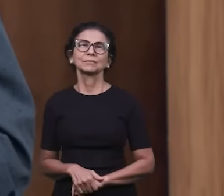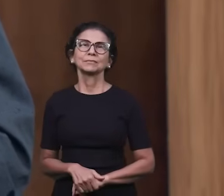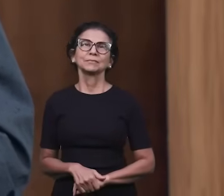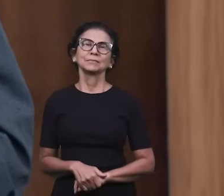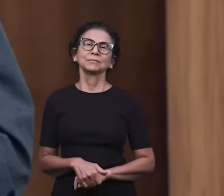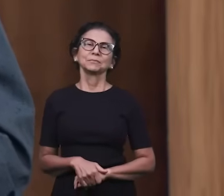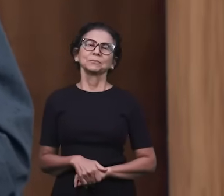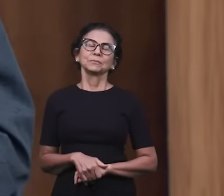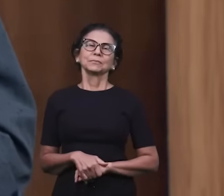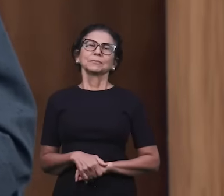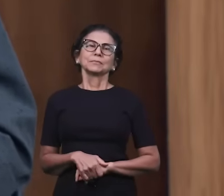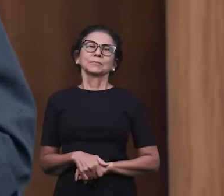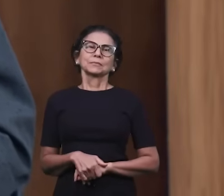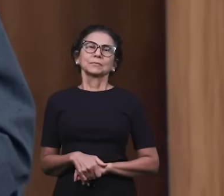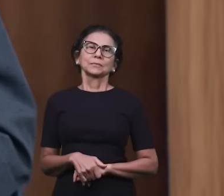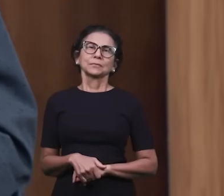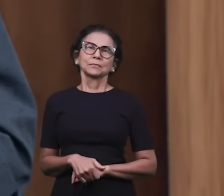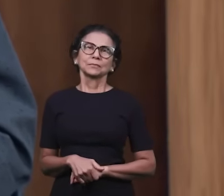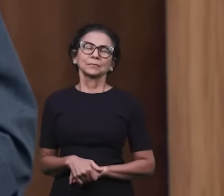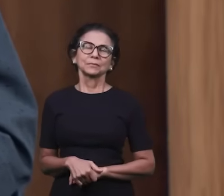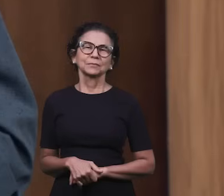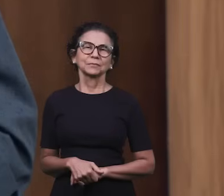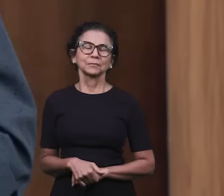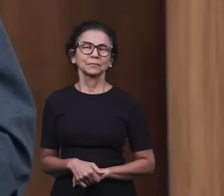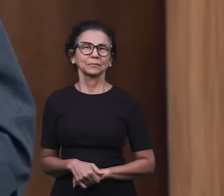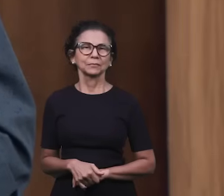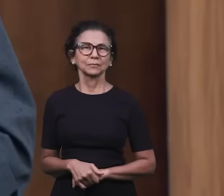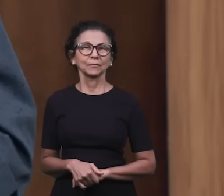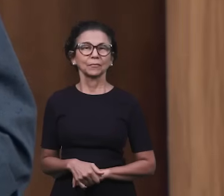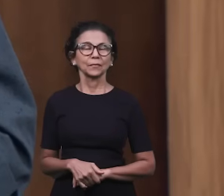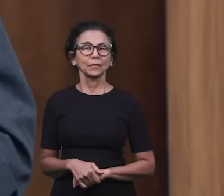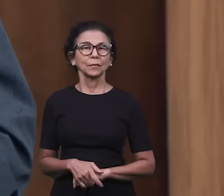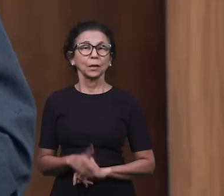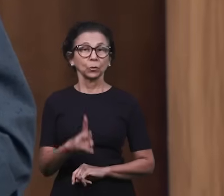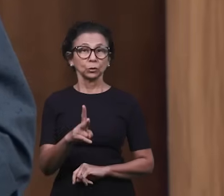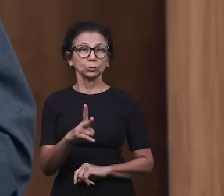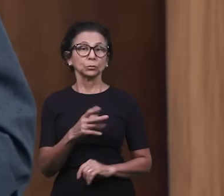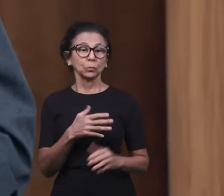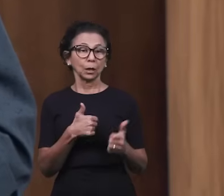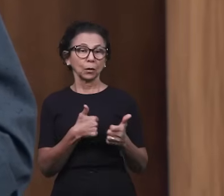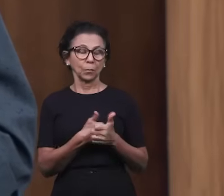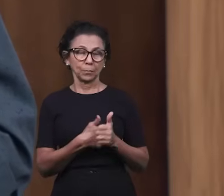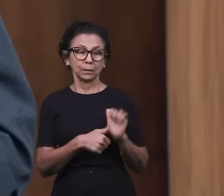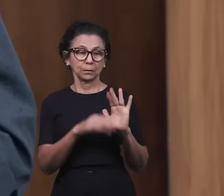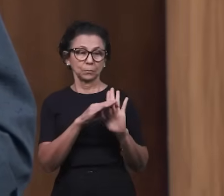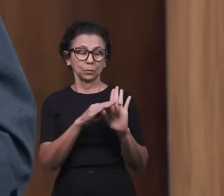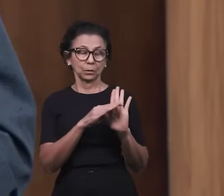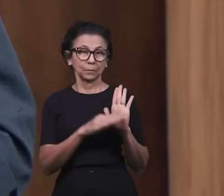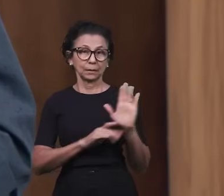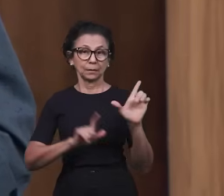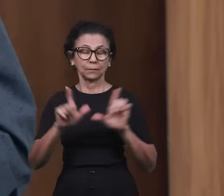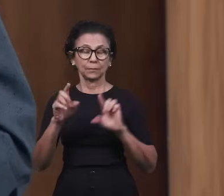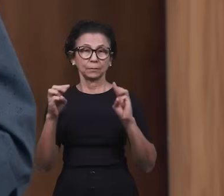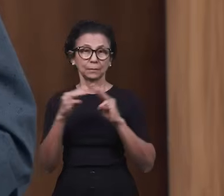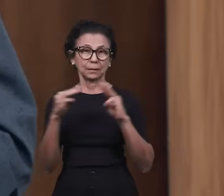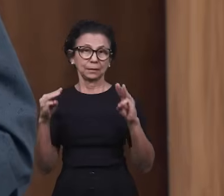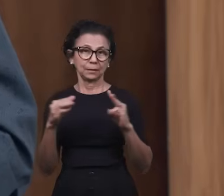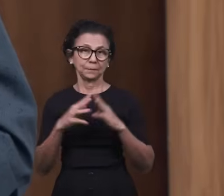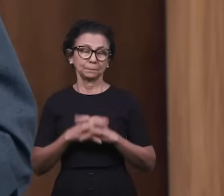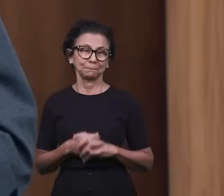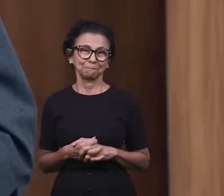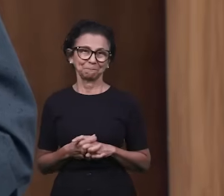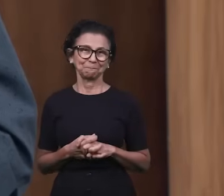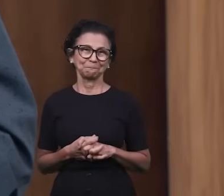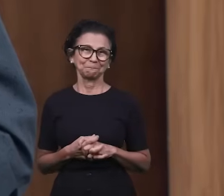Agropastoril. Nós sempre lembramos que você deve acompanhar toda a programação da